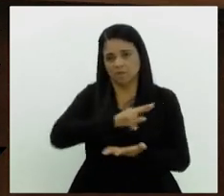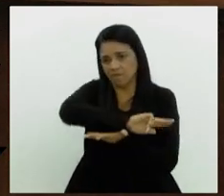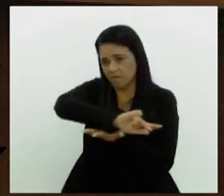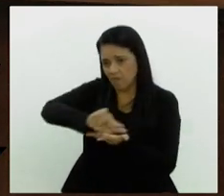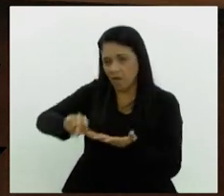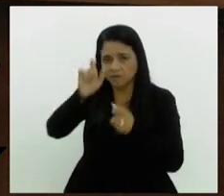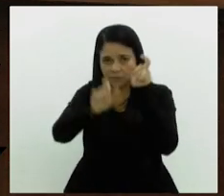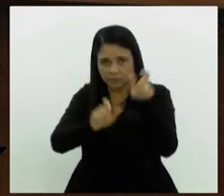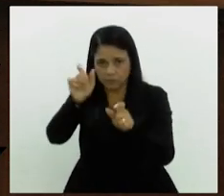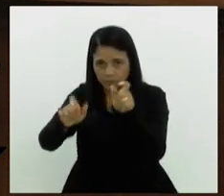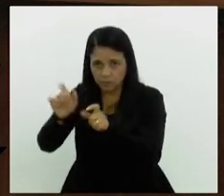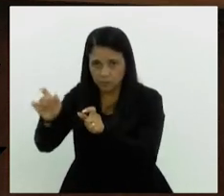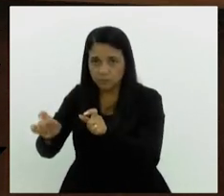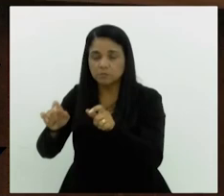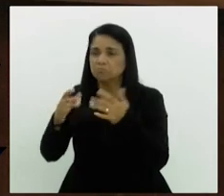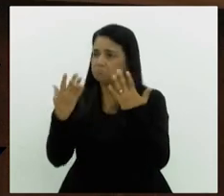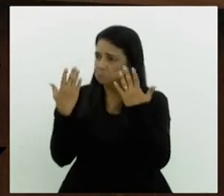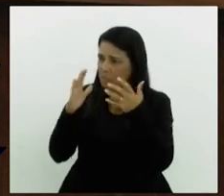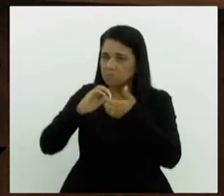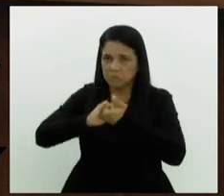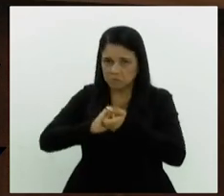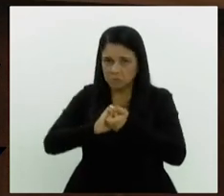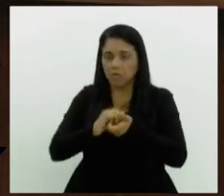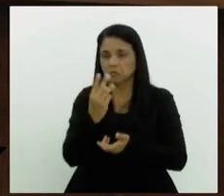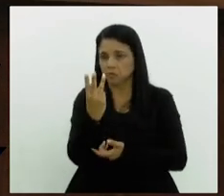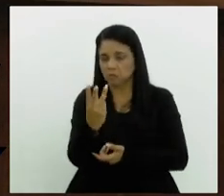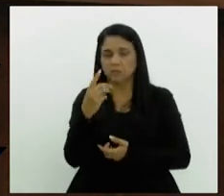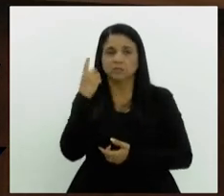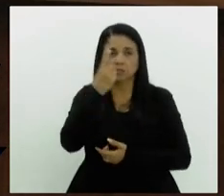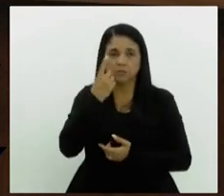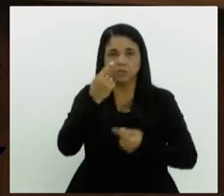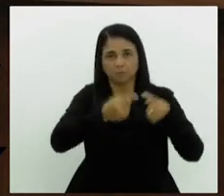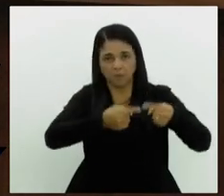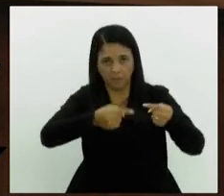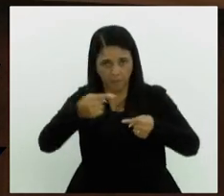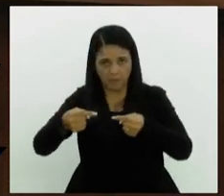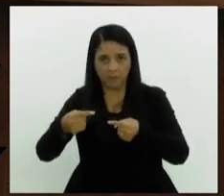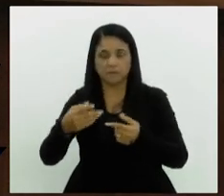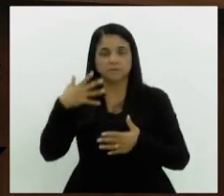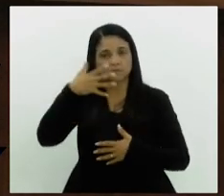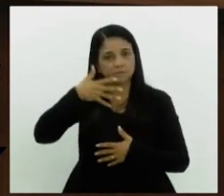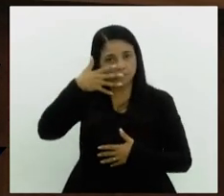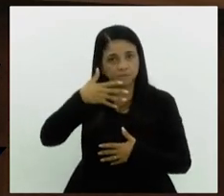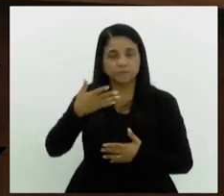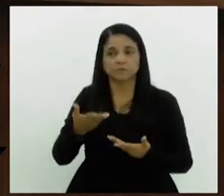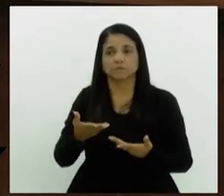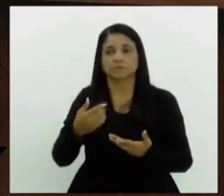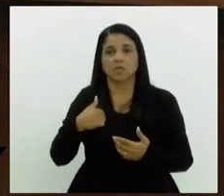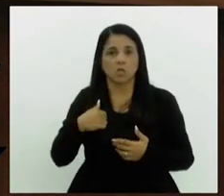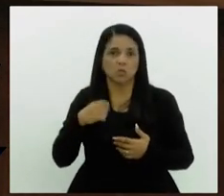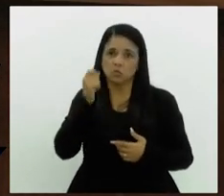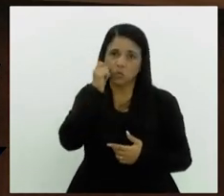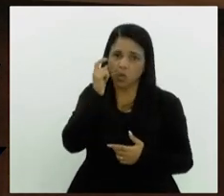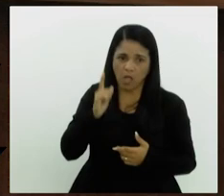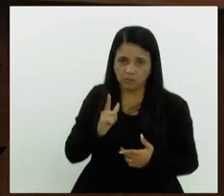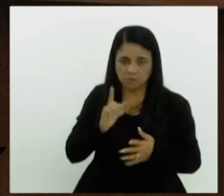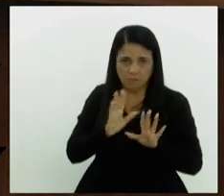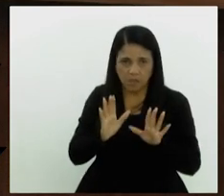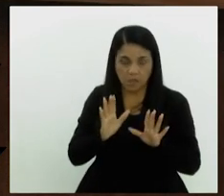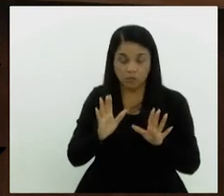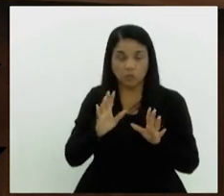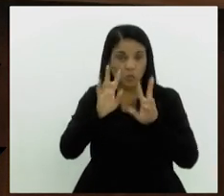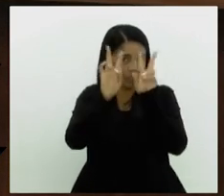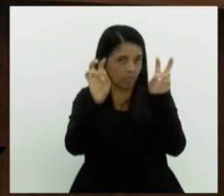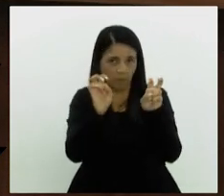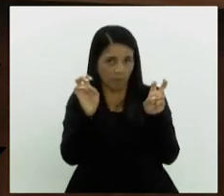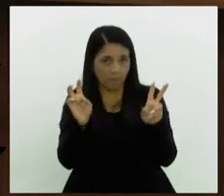Então, parabenizar a todos os três deputados aqui que promoveram o debate. Não sou expert no assunto,